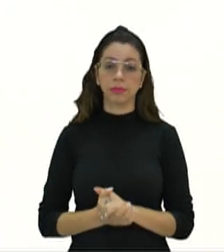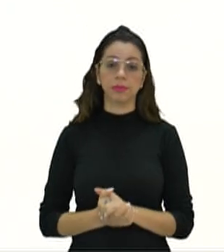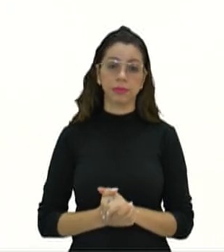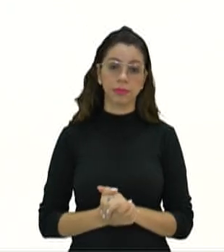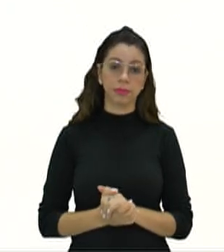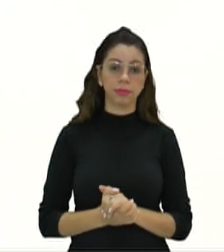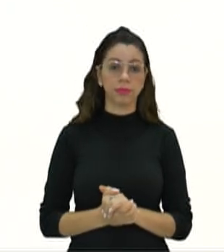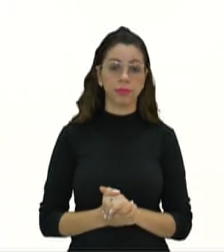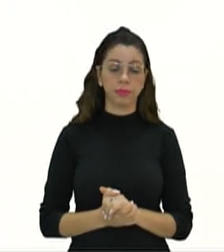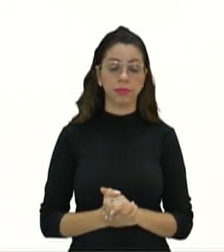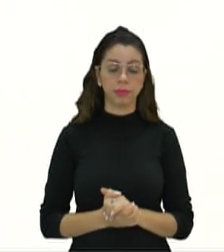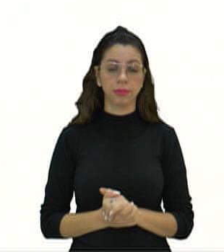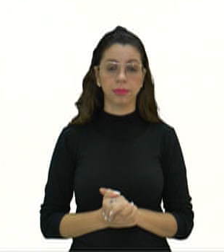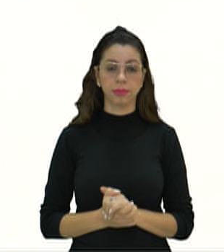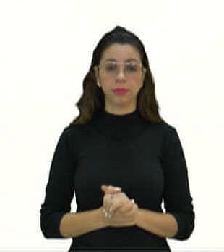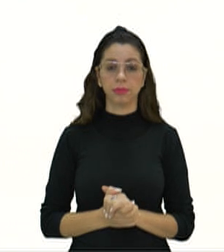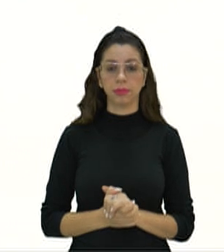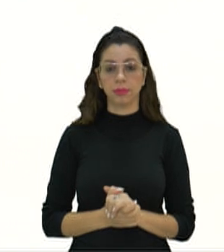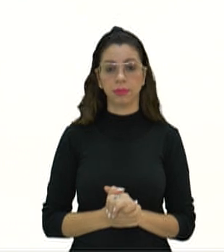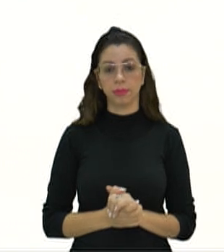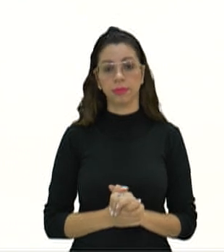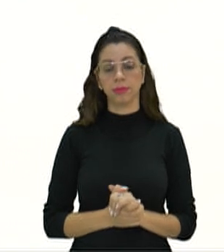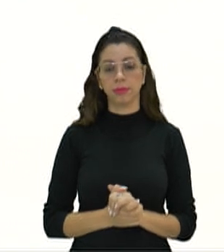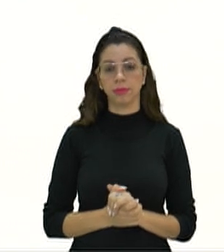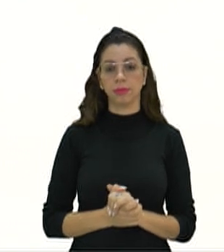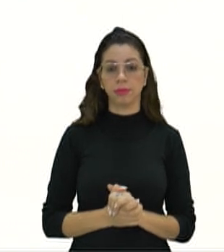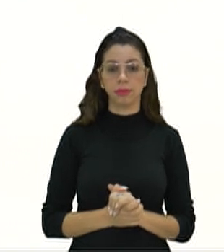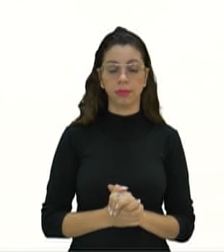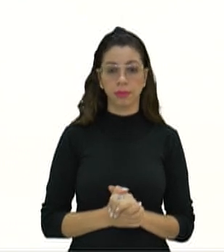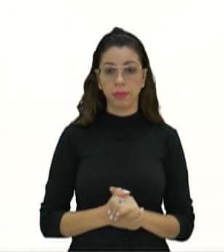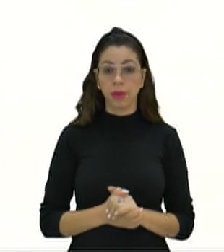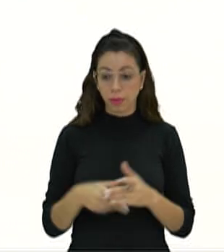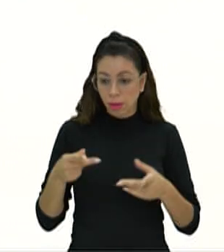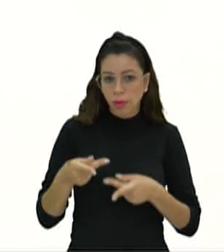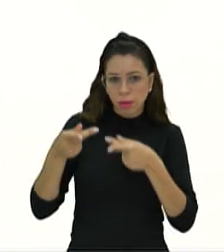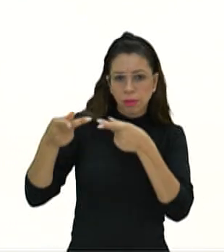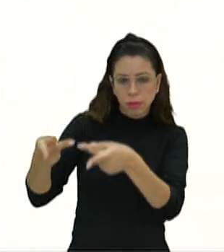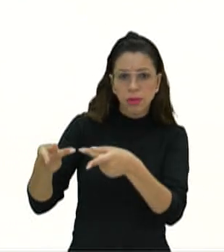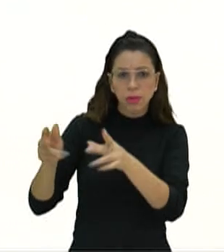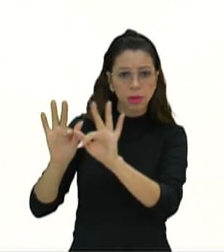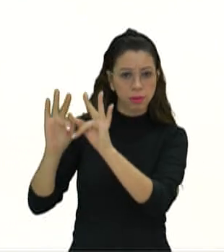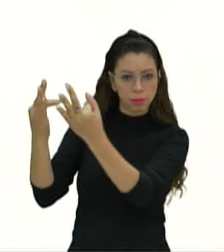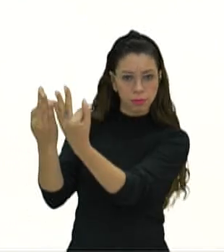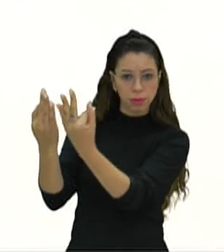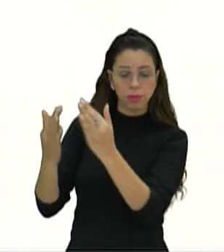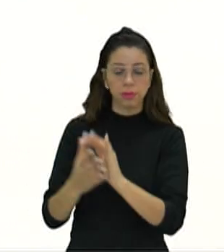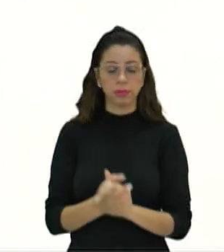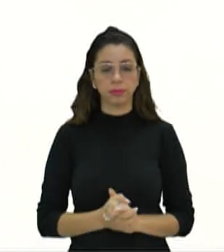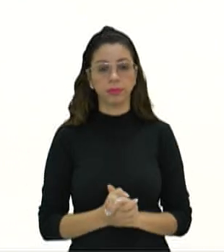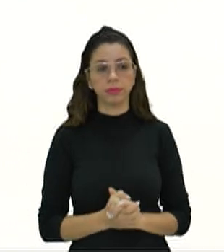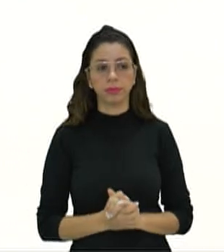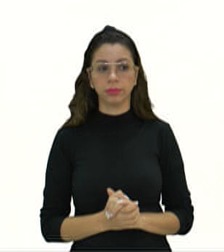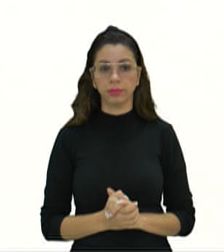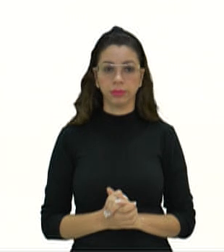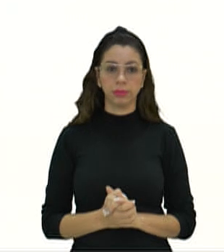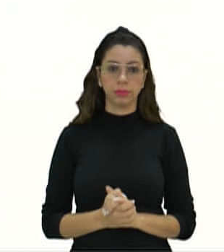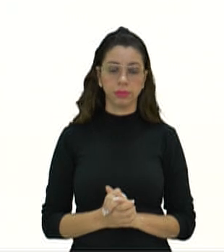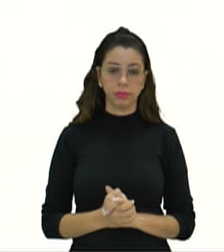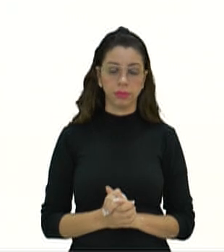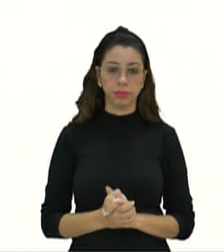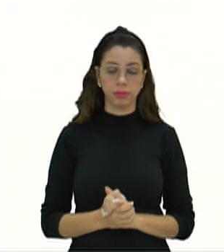não. Have you visited your relatives? Você tem visitado os seus parentes? No, I